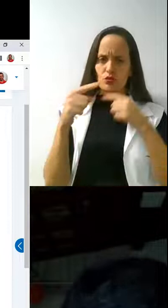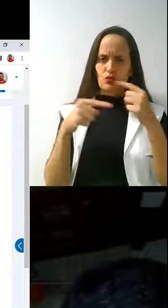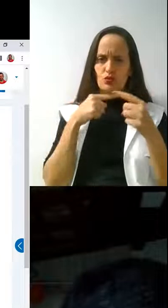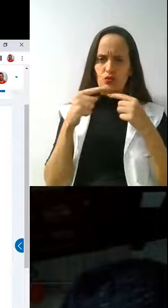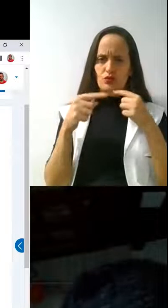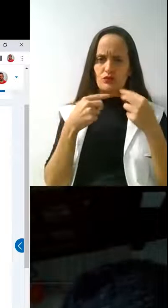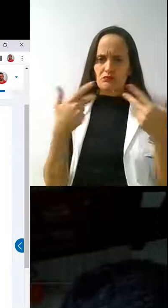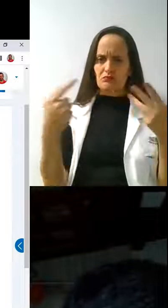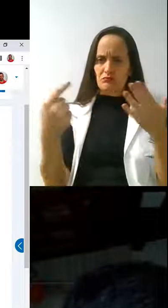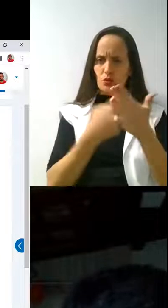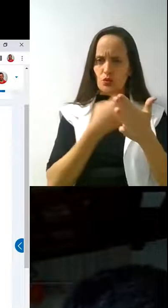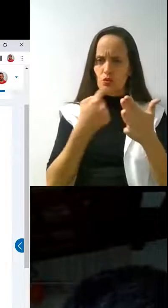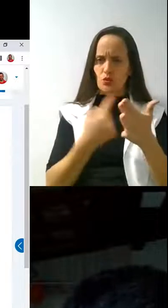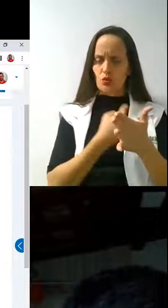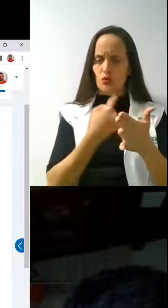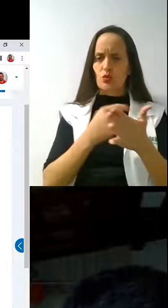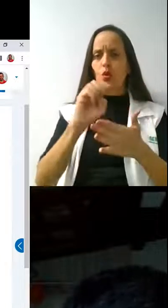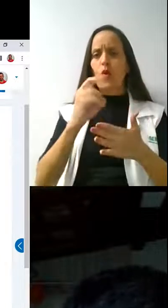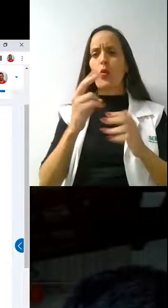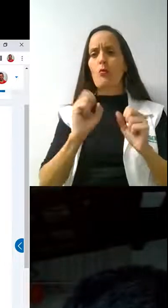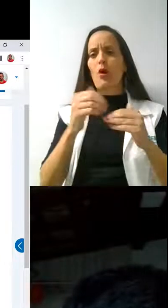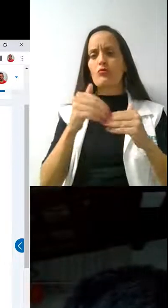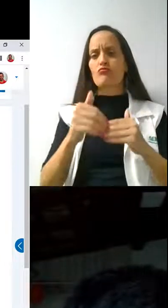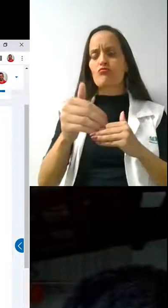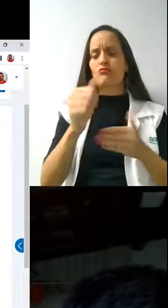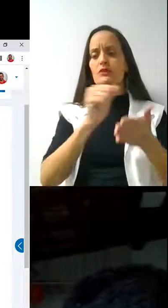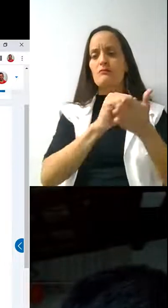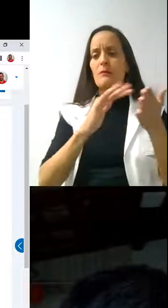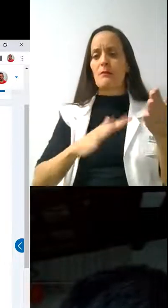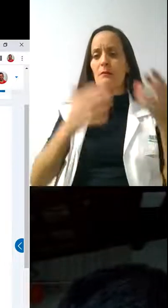algum questionamento? Ou já pode começar a falar da atividade aqui?